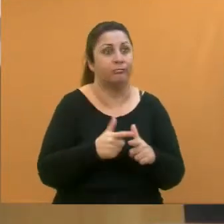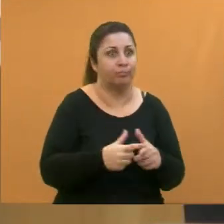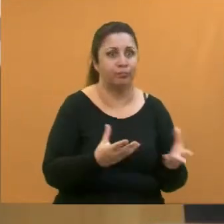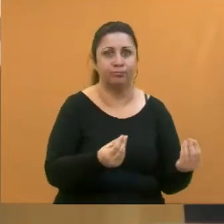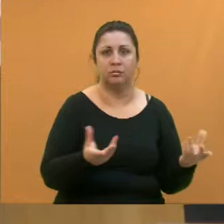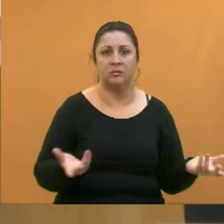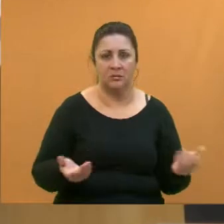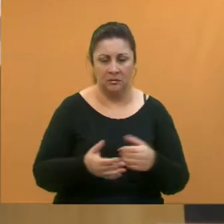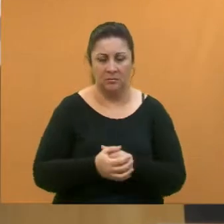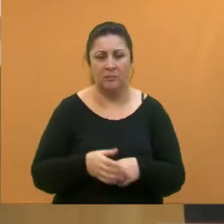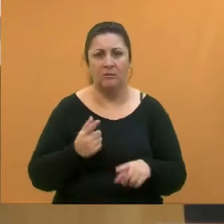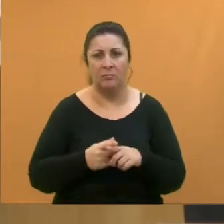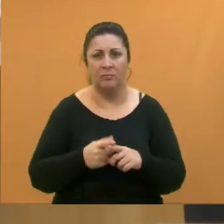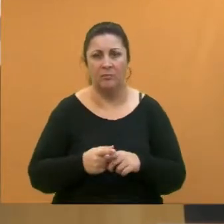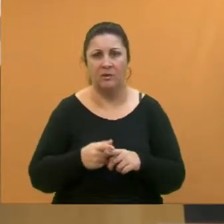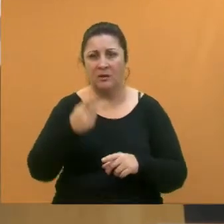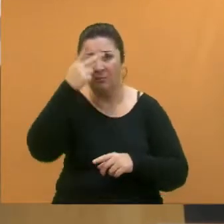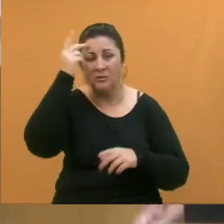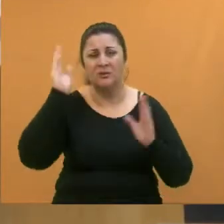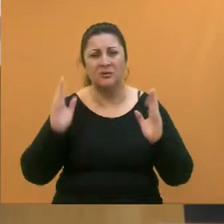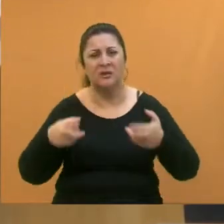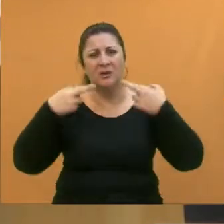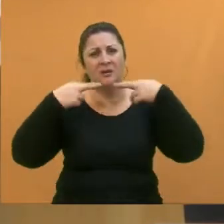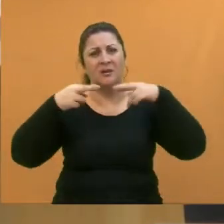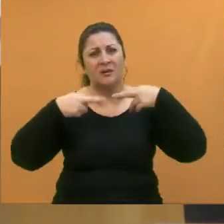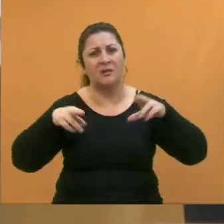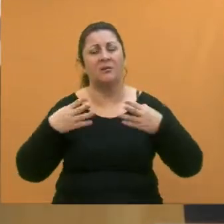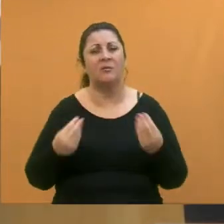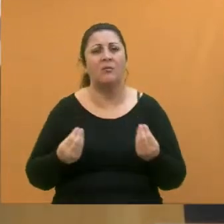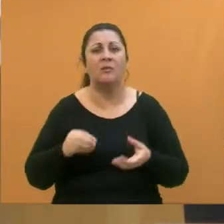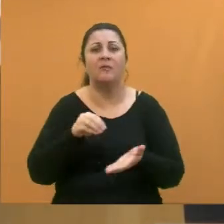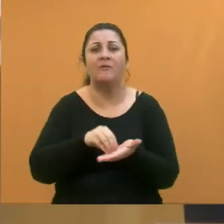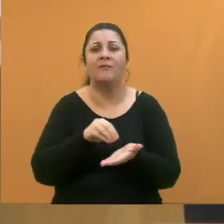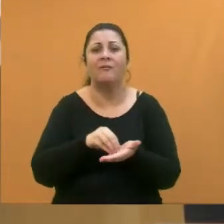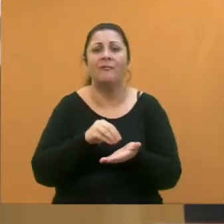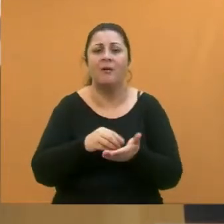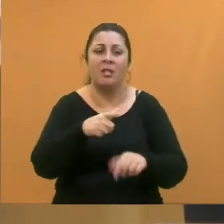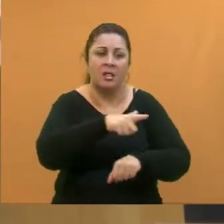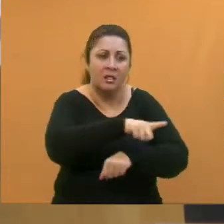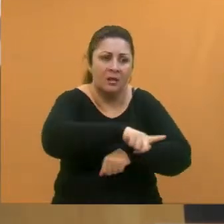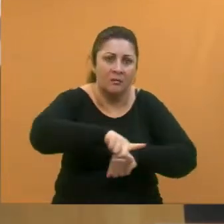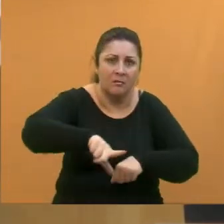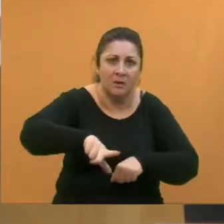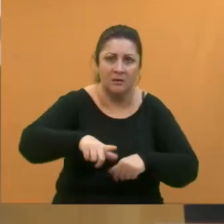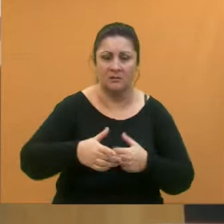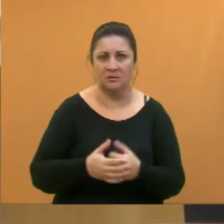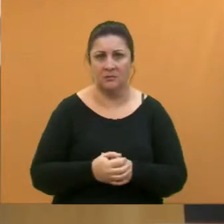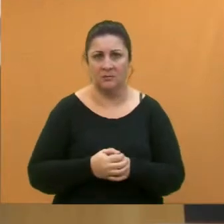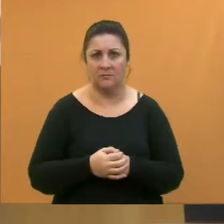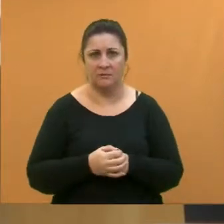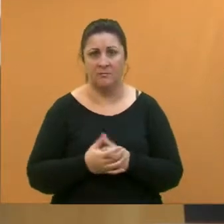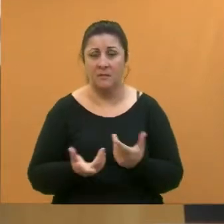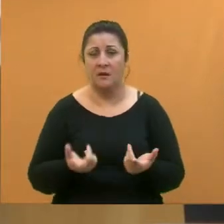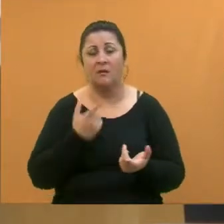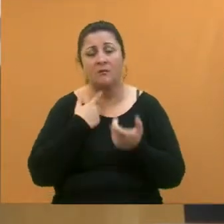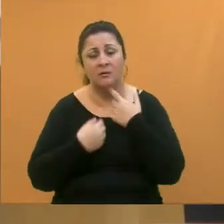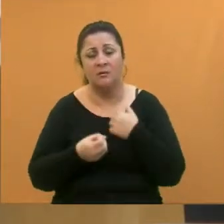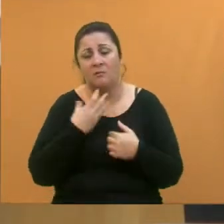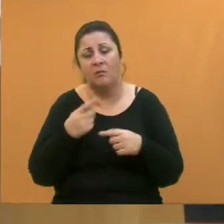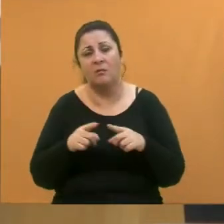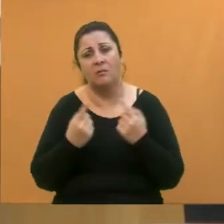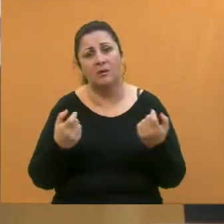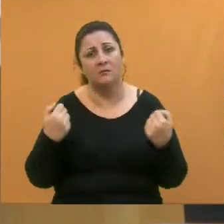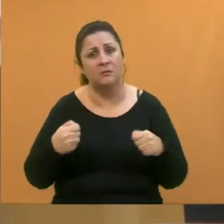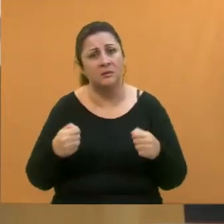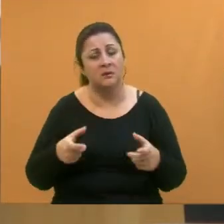munícipe, que já vive reclamando e muito da falta de limpeza aqui na nossa cidade. Eu acho que eu falei, a iniciativa é louvável, mas a gente